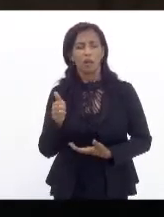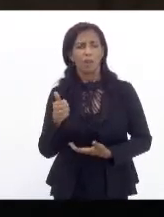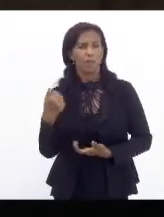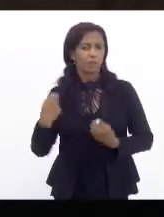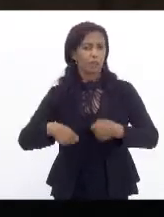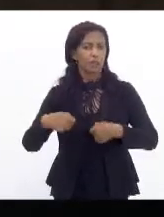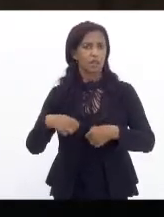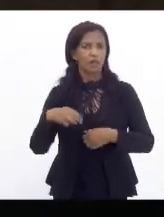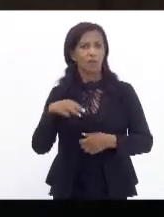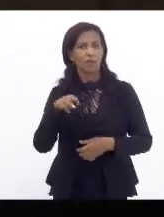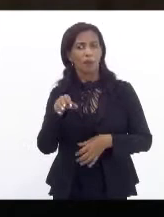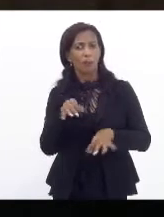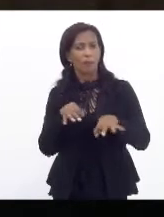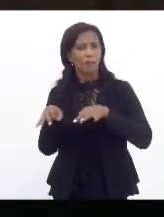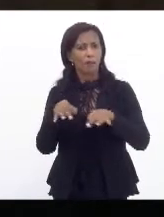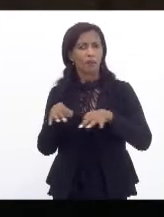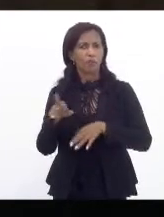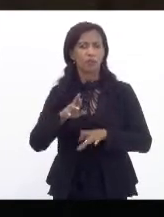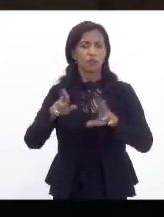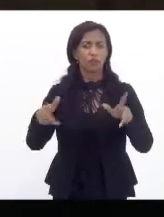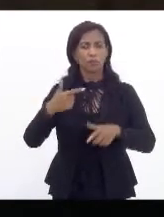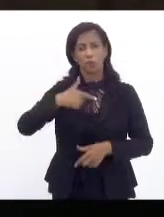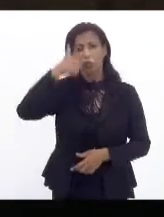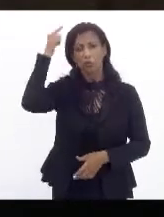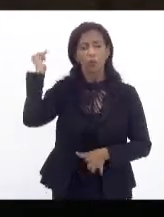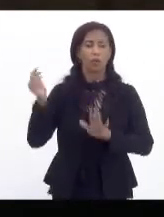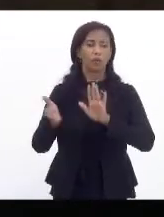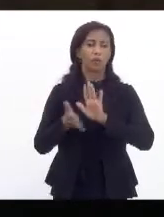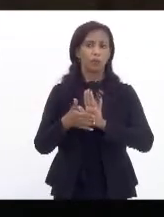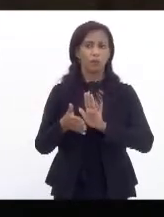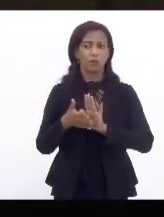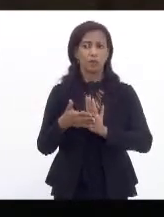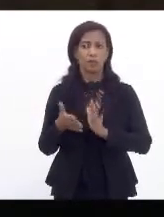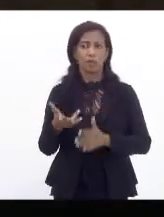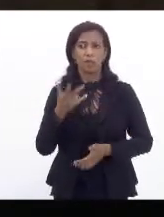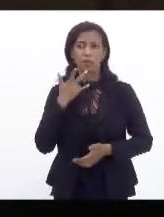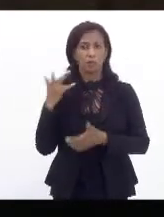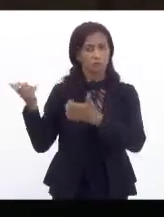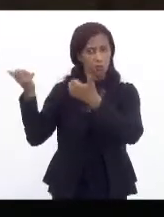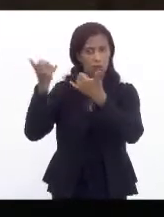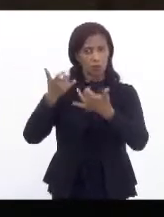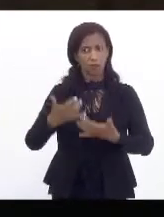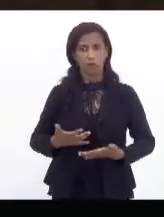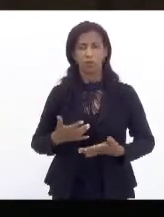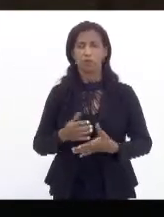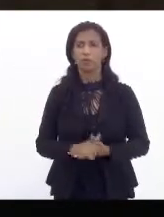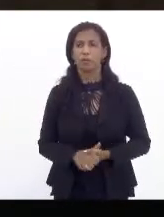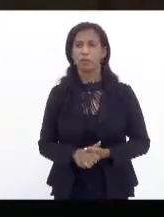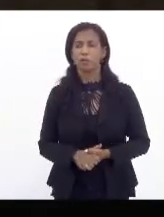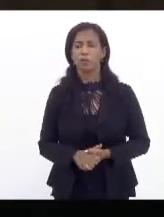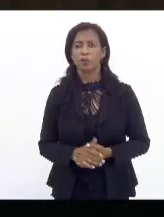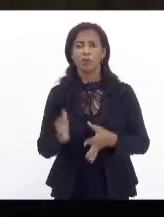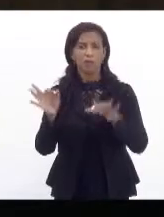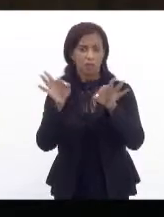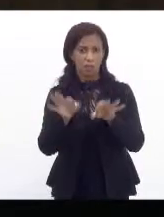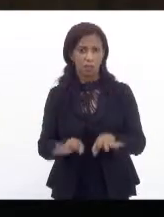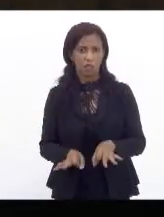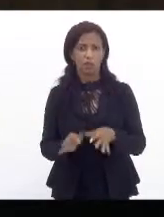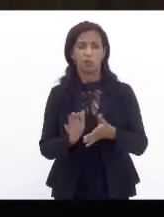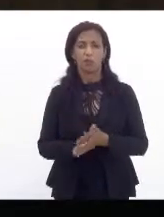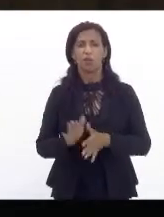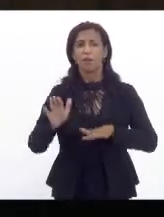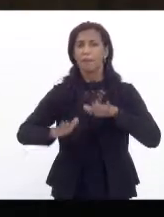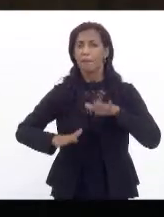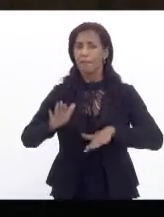mas o deputado Luiz Paulo, que deu parecer, ele me explicou que corretamente,